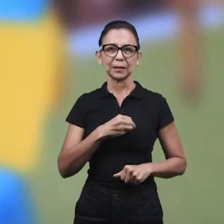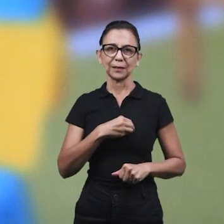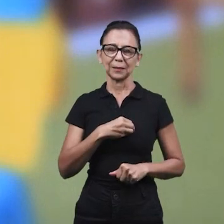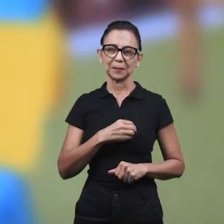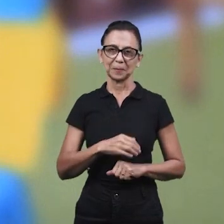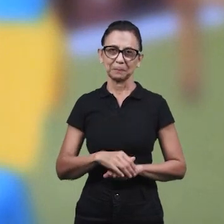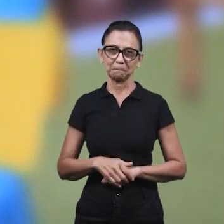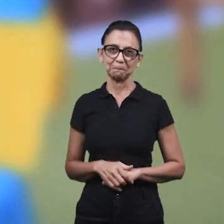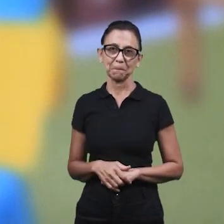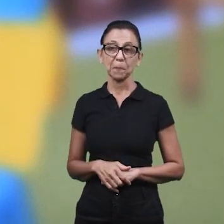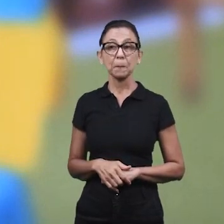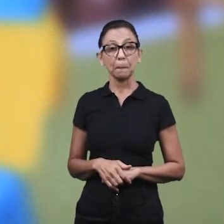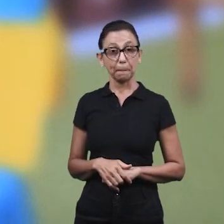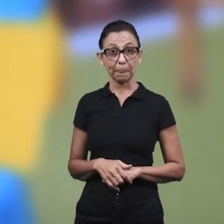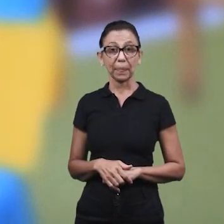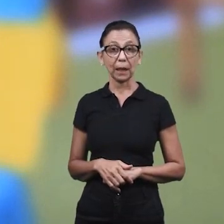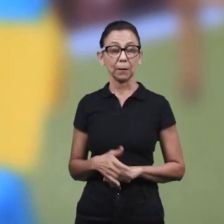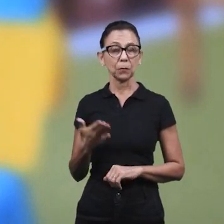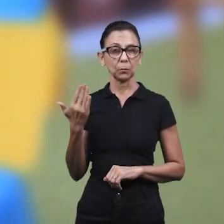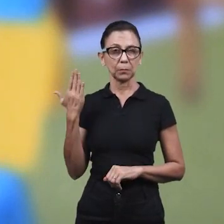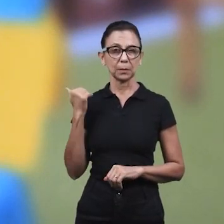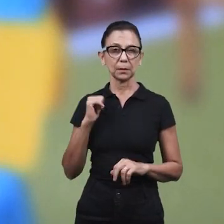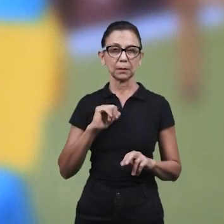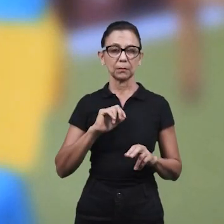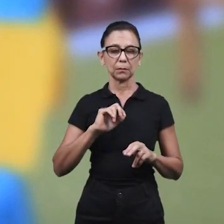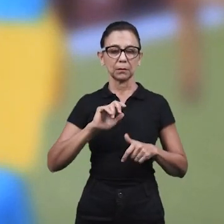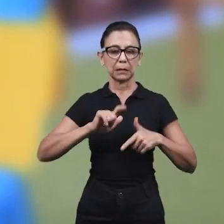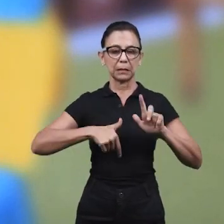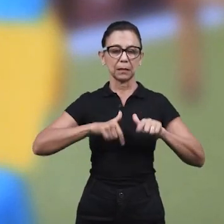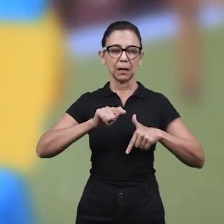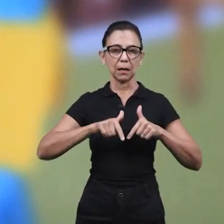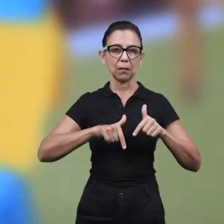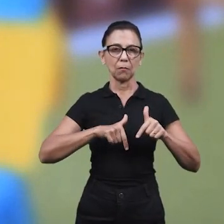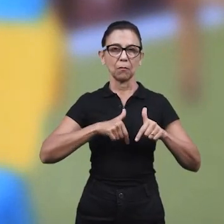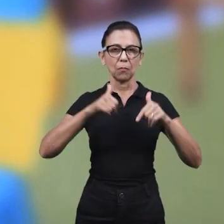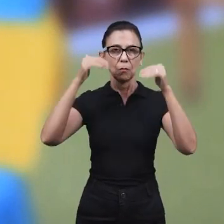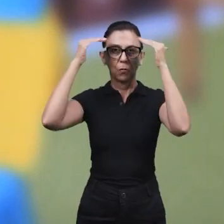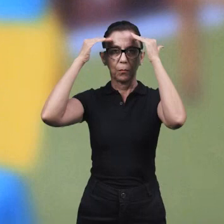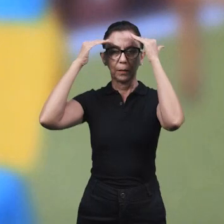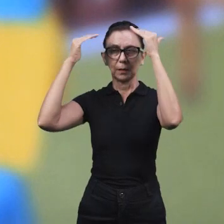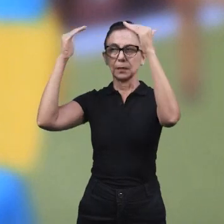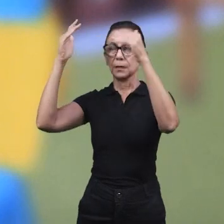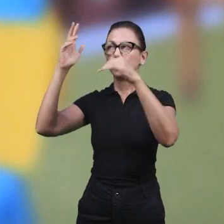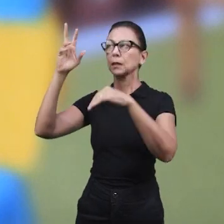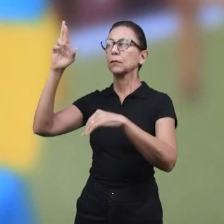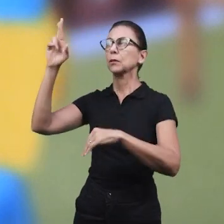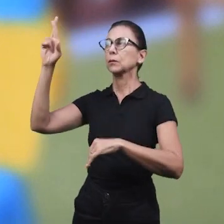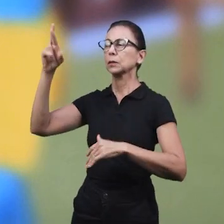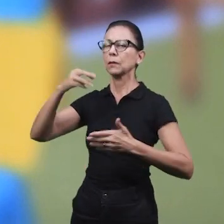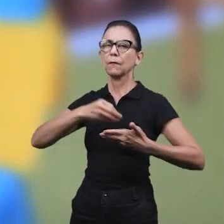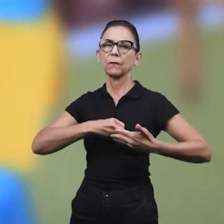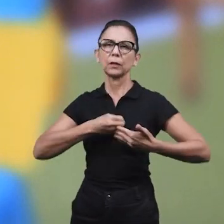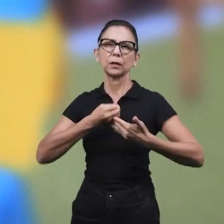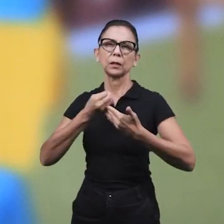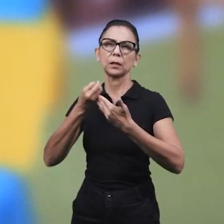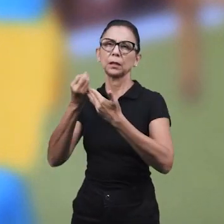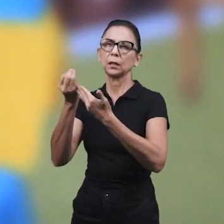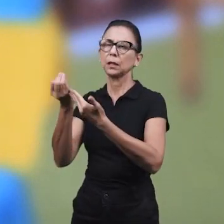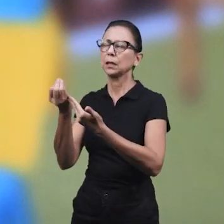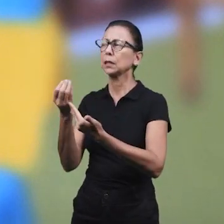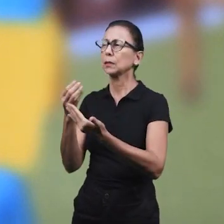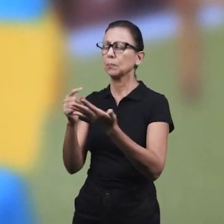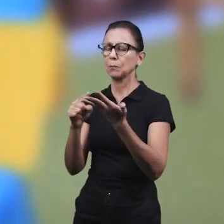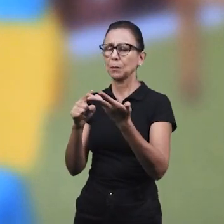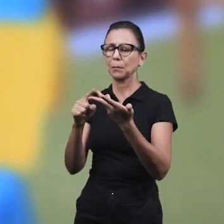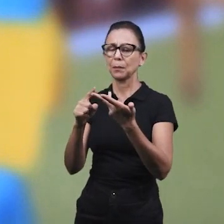o povo de Israel obedeceu à orientação do Senhor, buscou o Senhor, colocou a sua vida no altar de Deus,